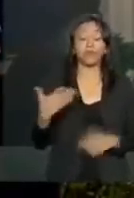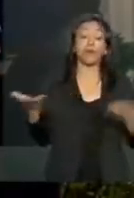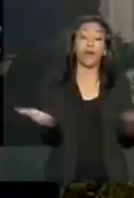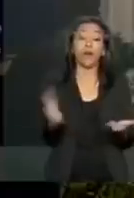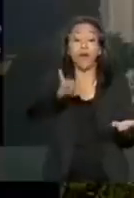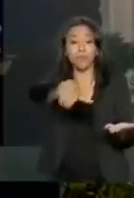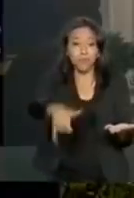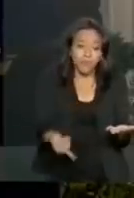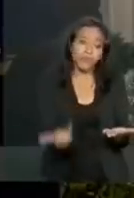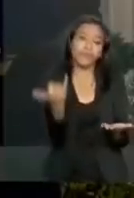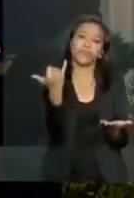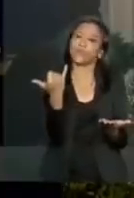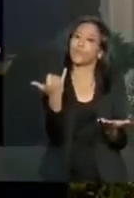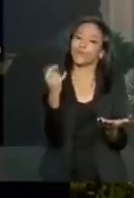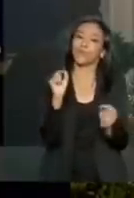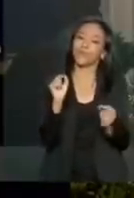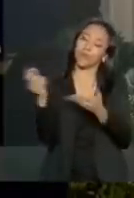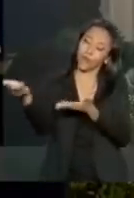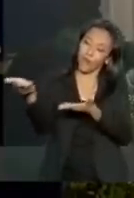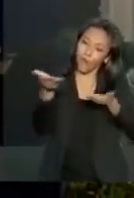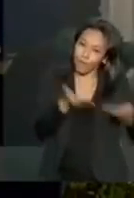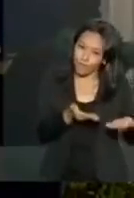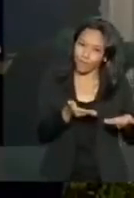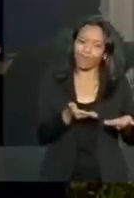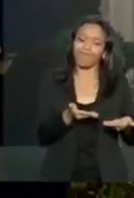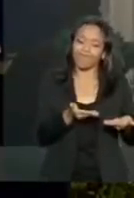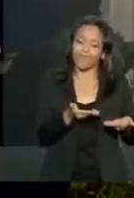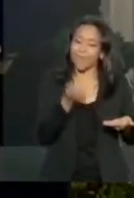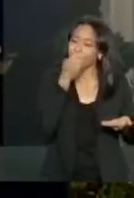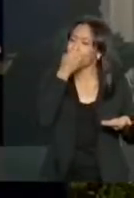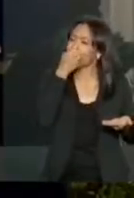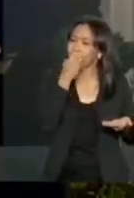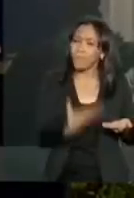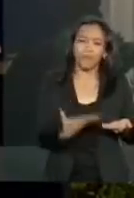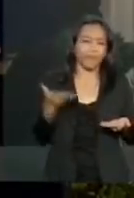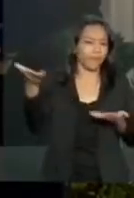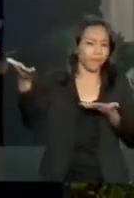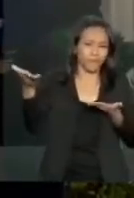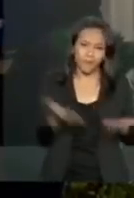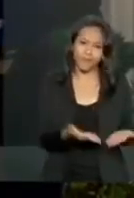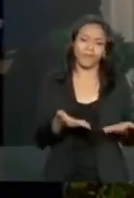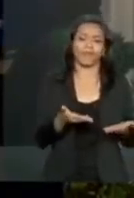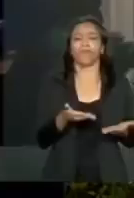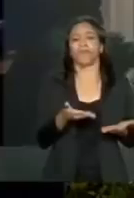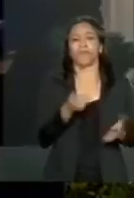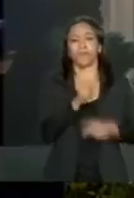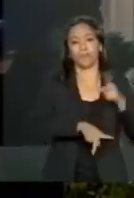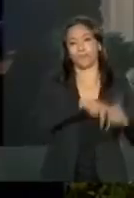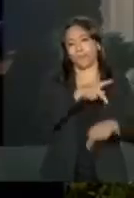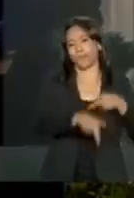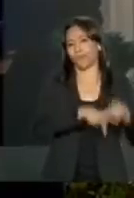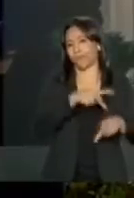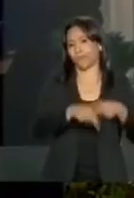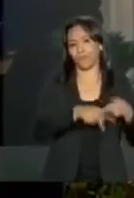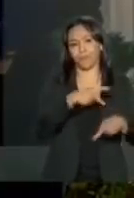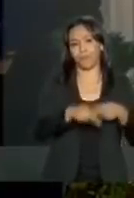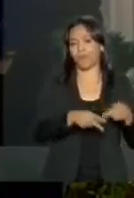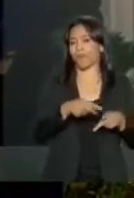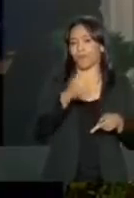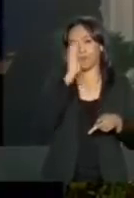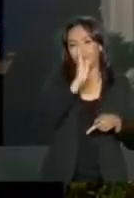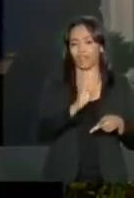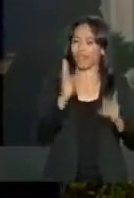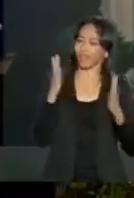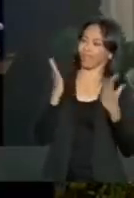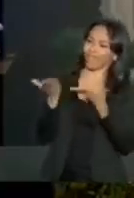Aproveito a oportunidade para convidá-lo. Serás muito bem recebido pelo povo brasileiro. Temos muita